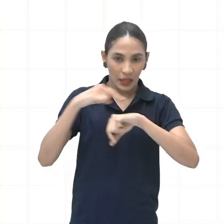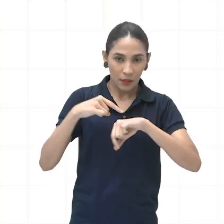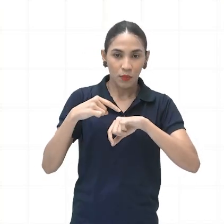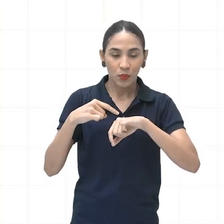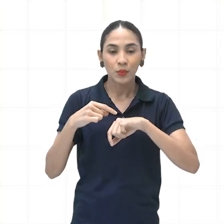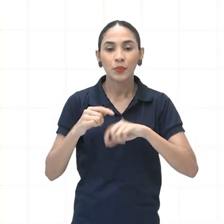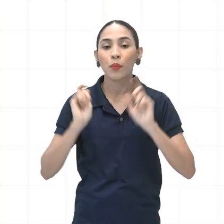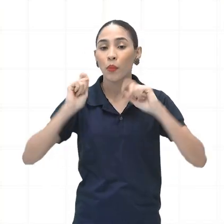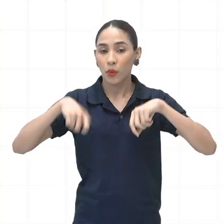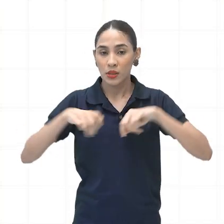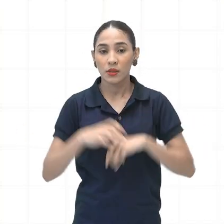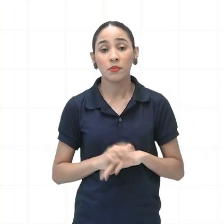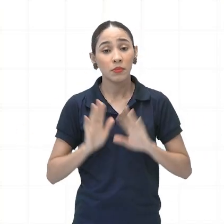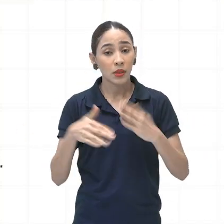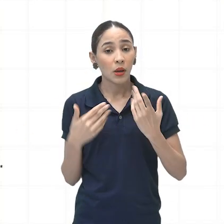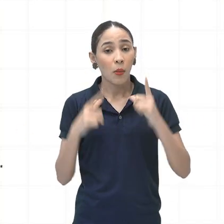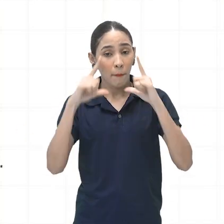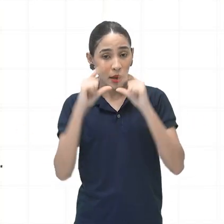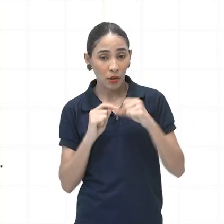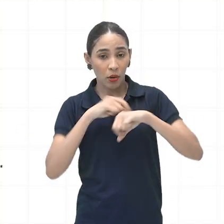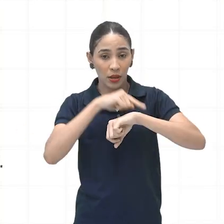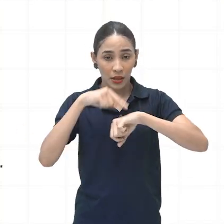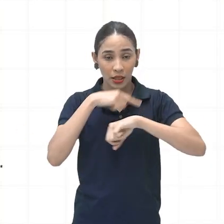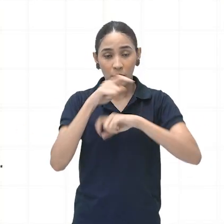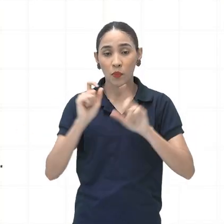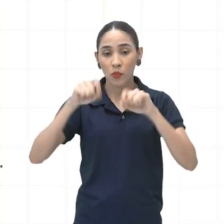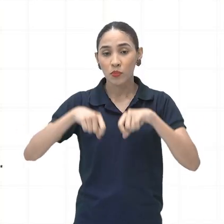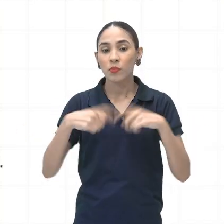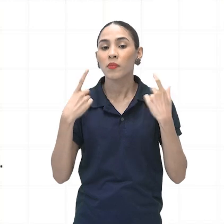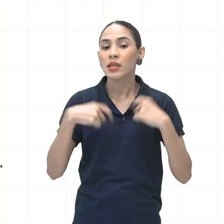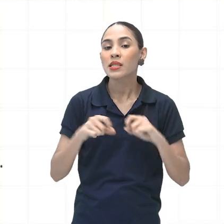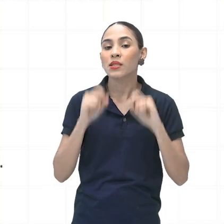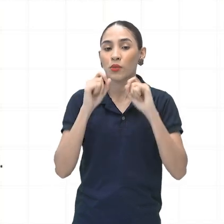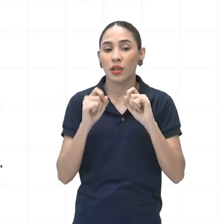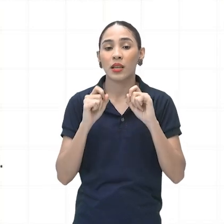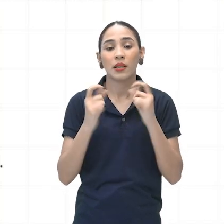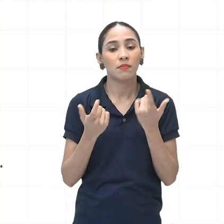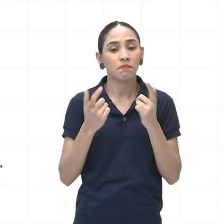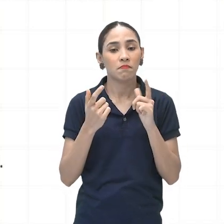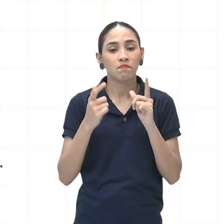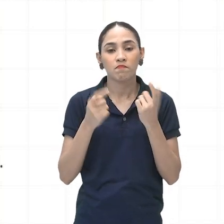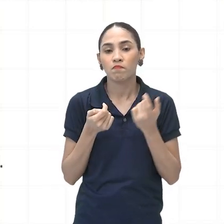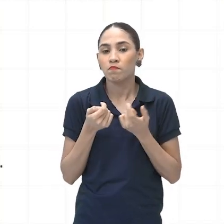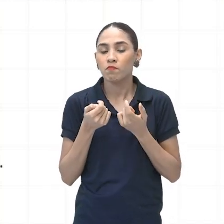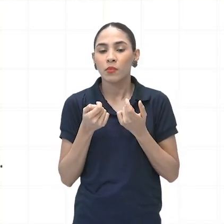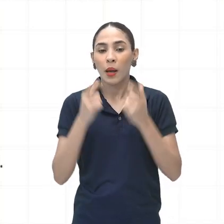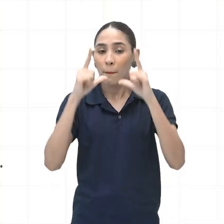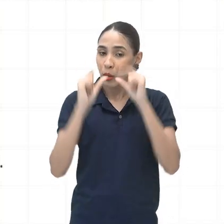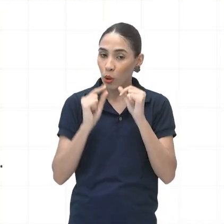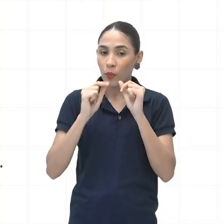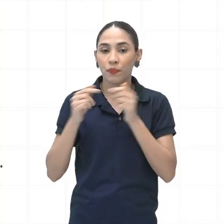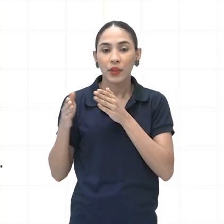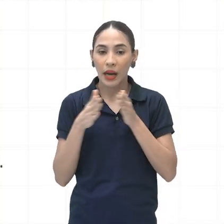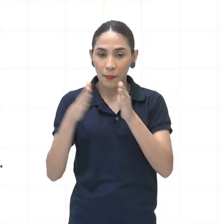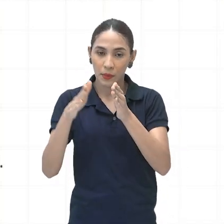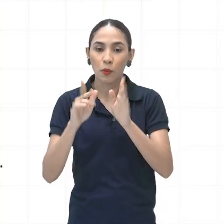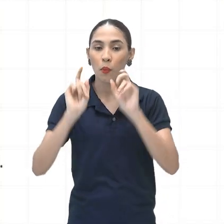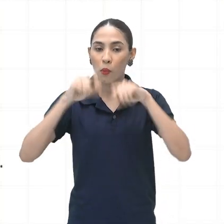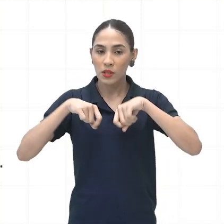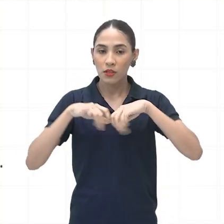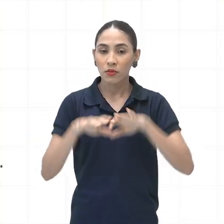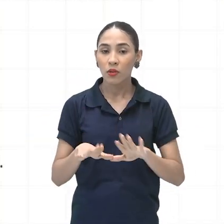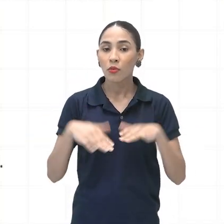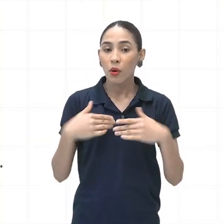possível. Para navegar o menor tempo possível, eu tenho que pegar o menor caminho possível, correto? Então, o menor